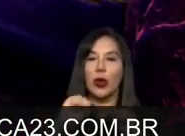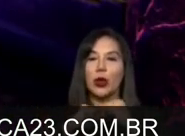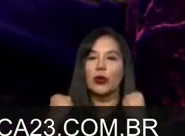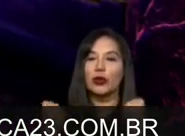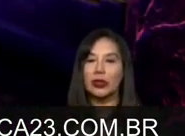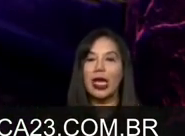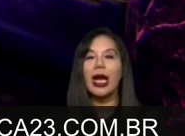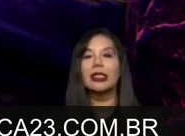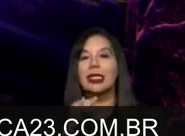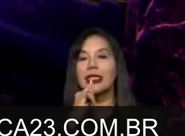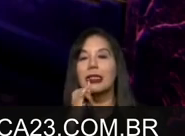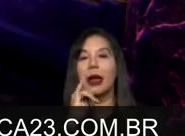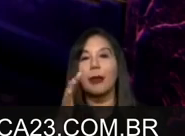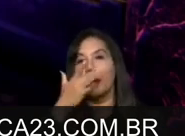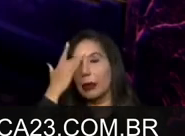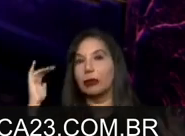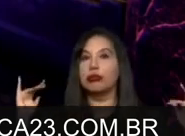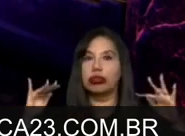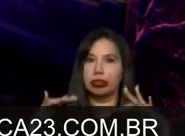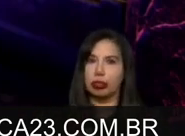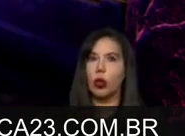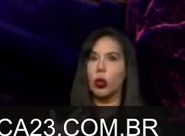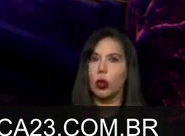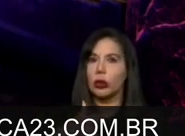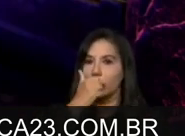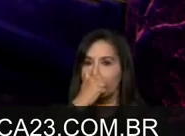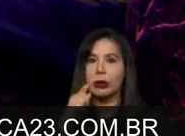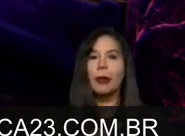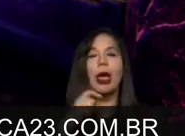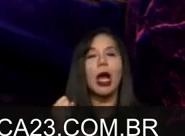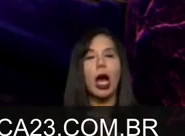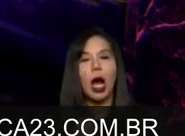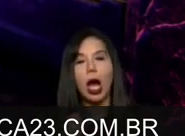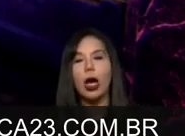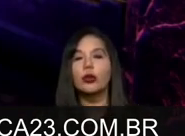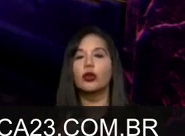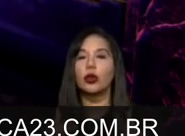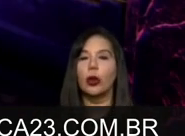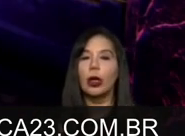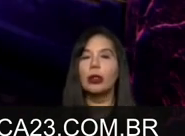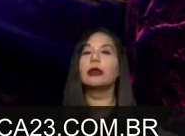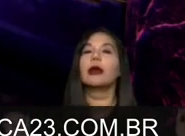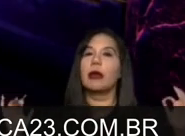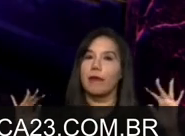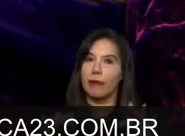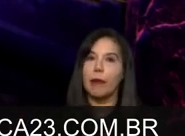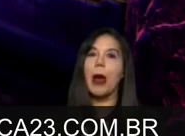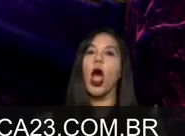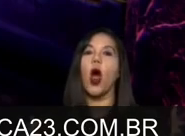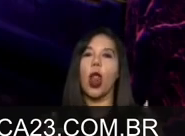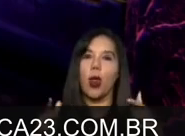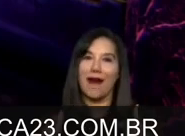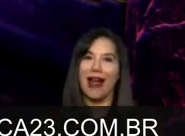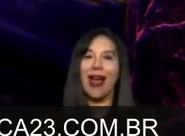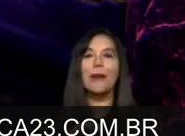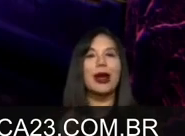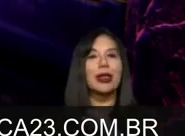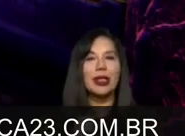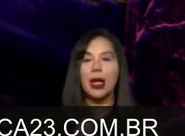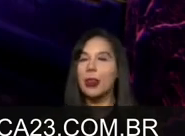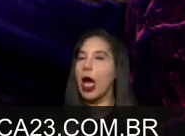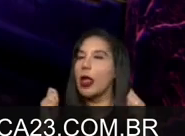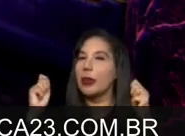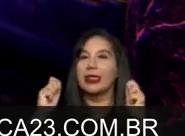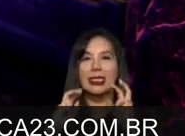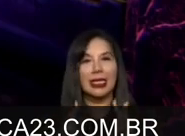vezes não consegue entrar. Esse ano também, provavelmente, vai ter jogo no Castelinho, então vai caber mais pessoas. Então, esse ano, a torcida está